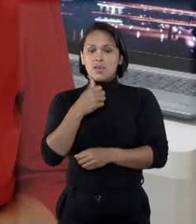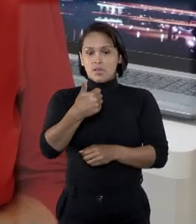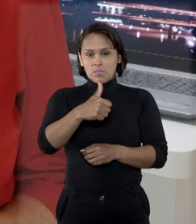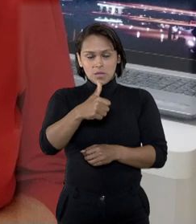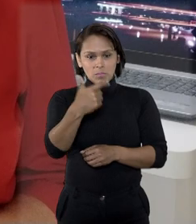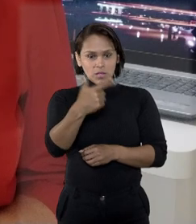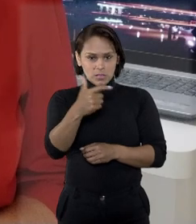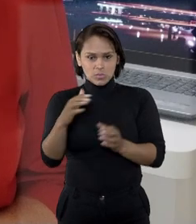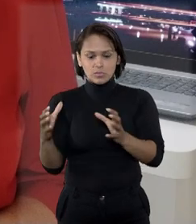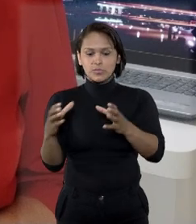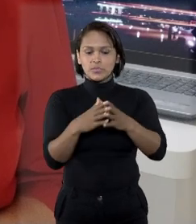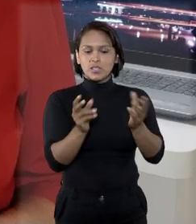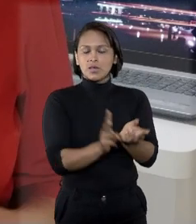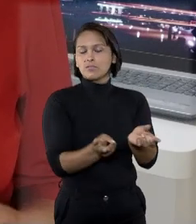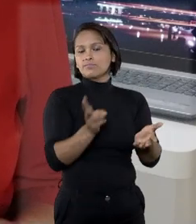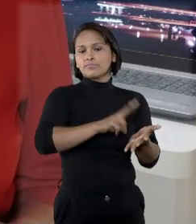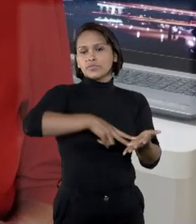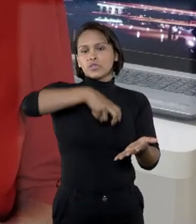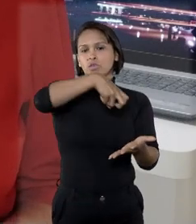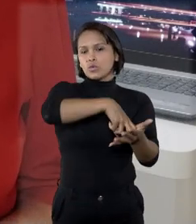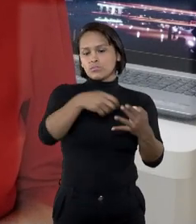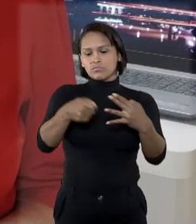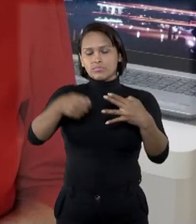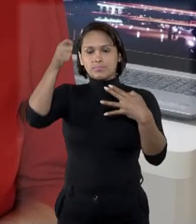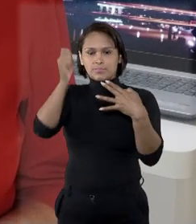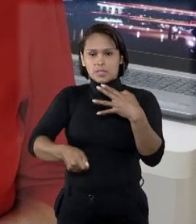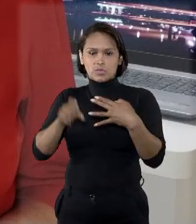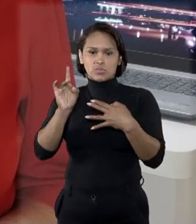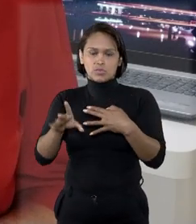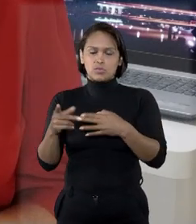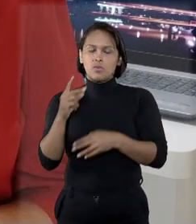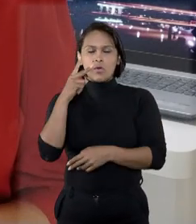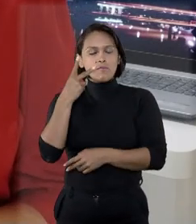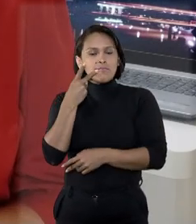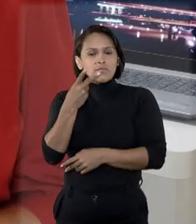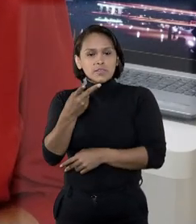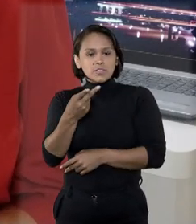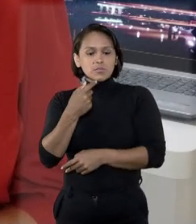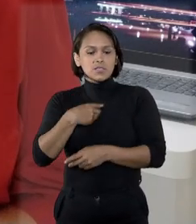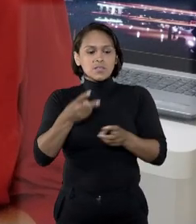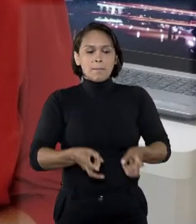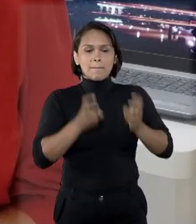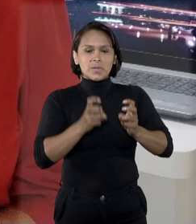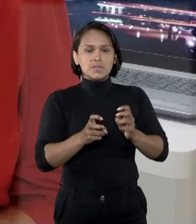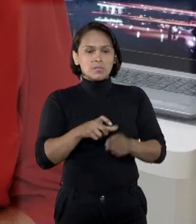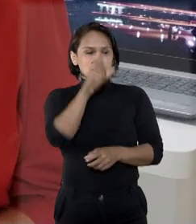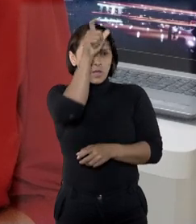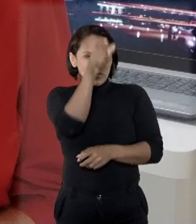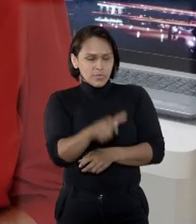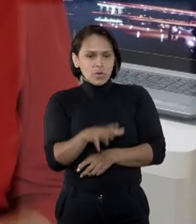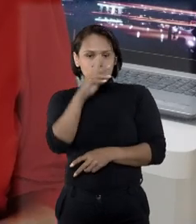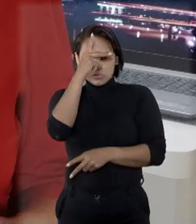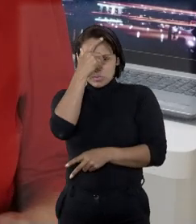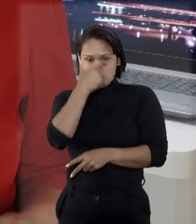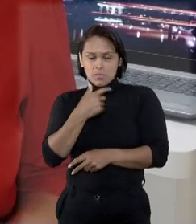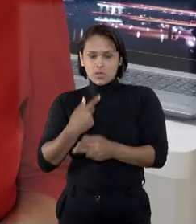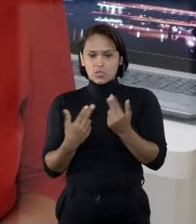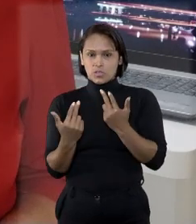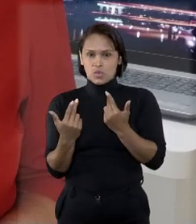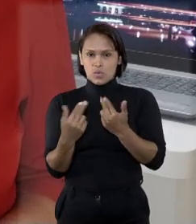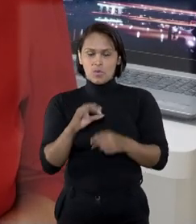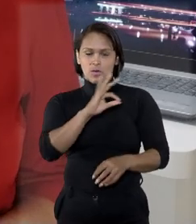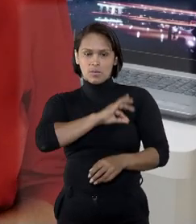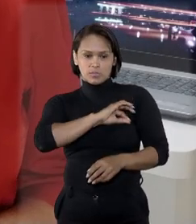segunda instâncias, ele foi condenado apenas com base na declaração de vítimas que dizem tê-lo identificado em uma foto apresentada